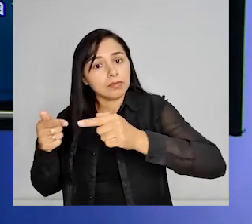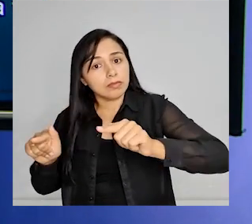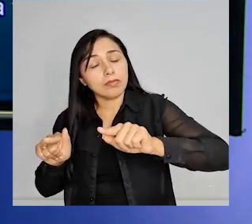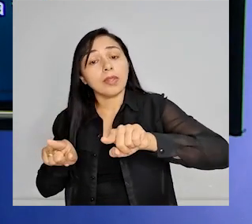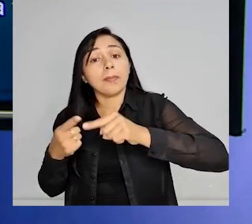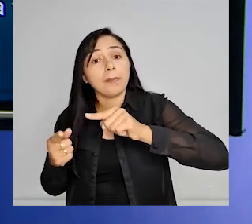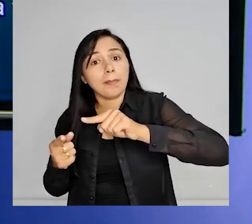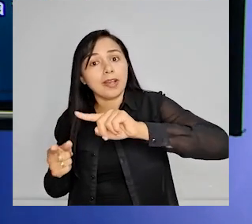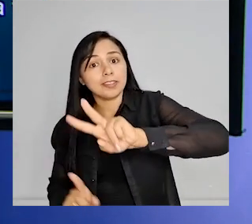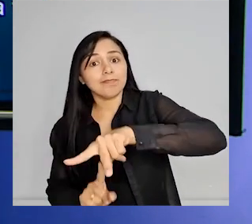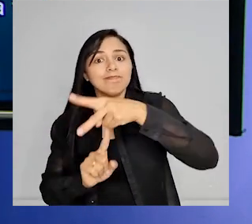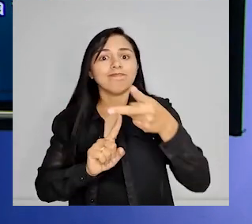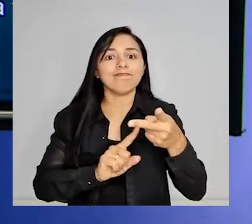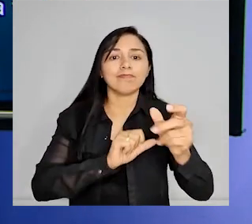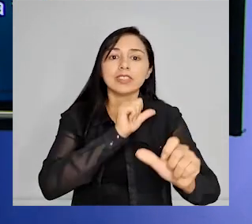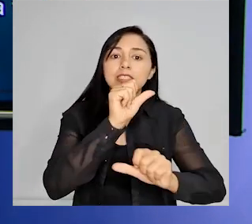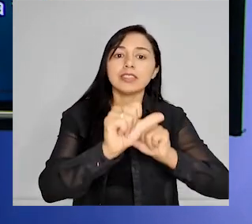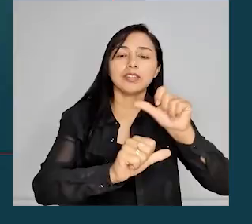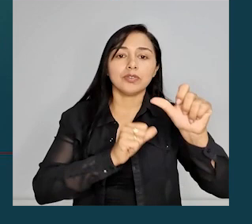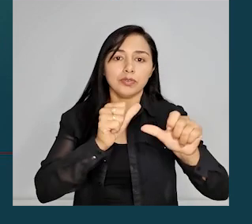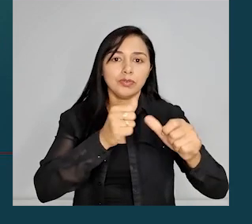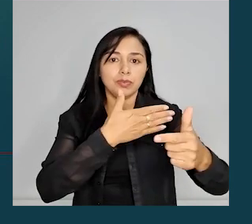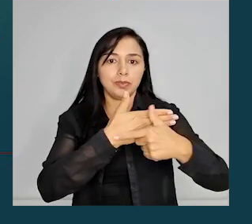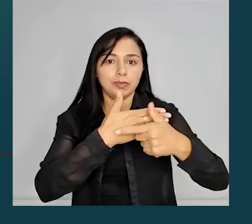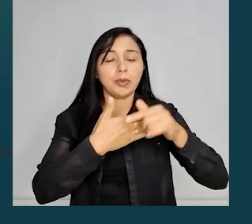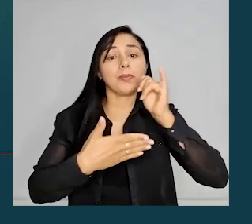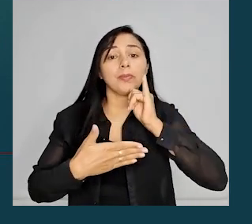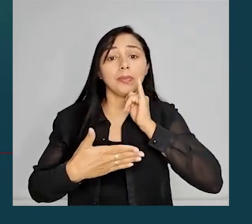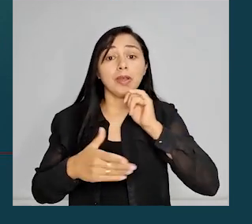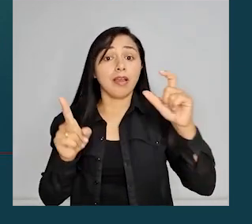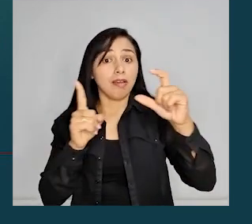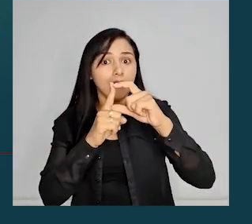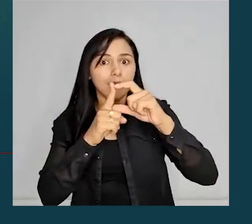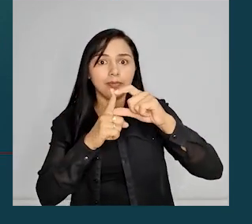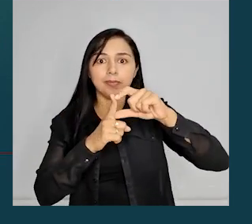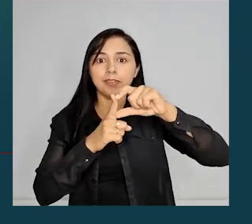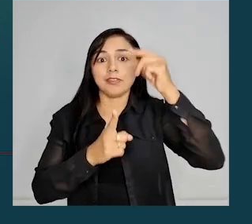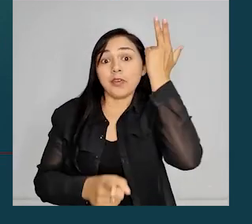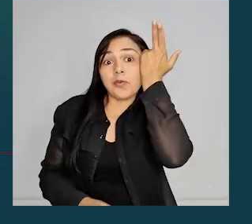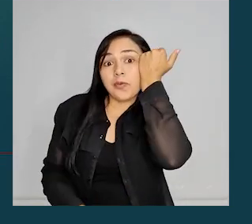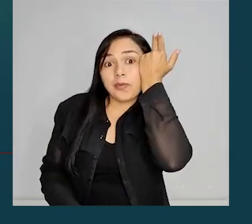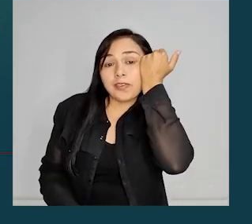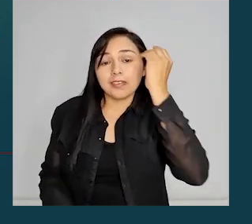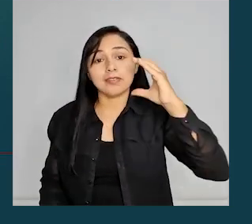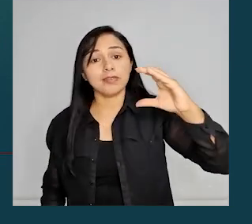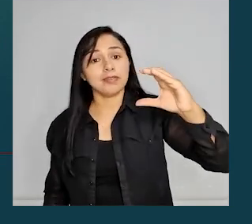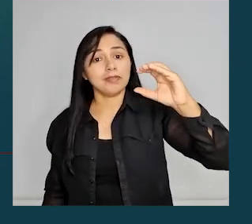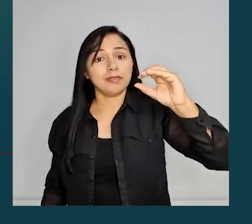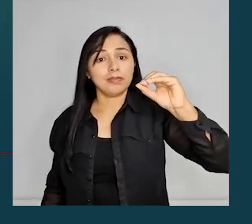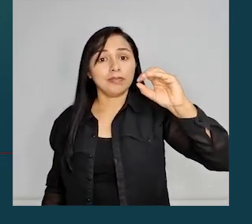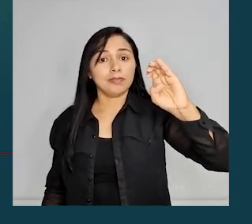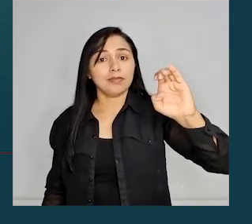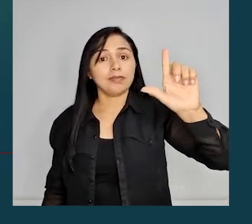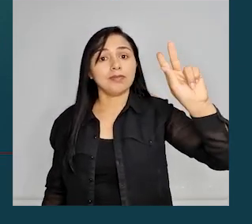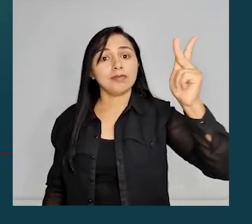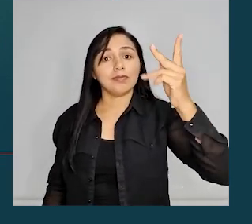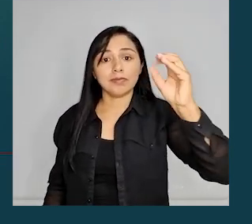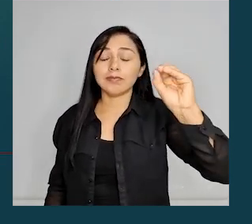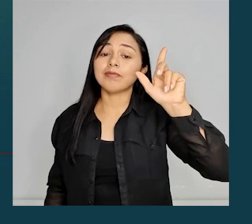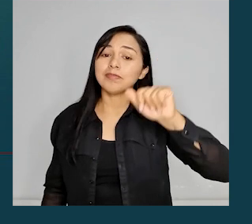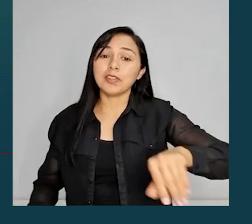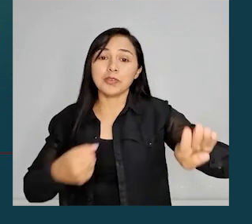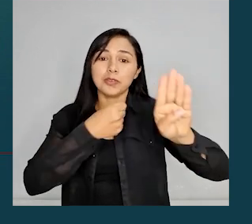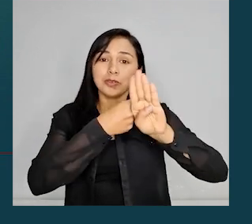outra. Vejamos o exemplo. A palavra coelho, ela é um substantivo comum, certo? Quando a